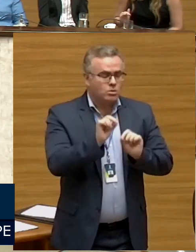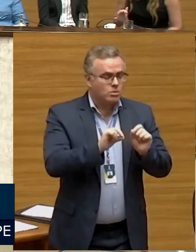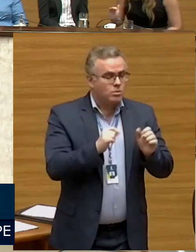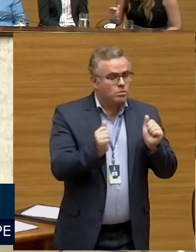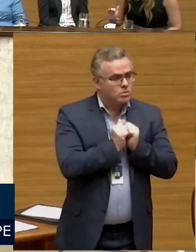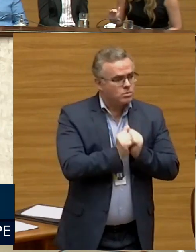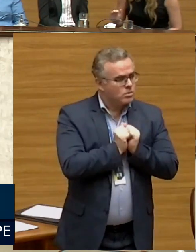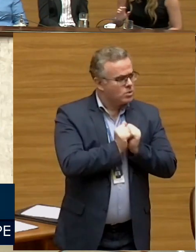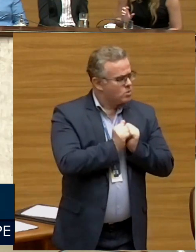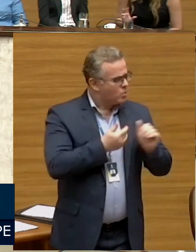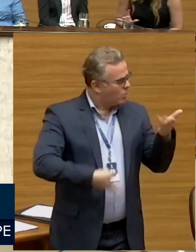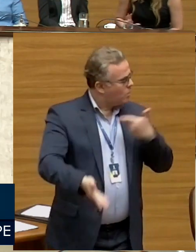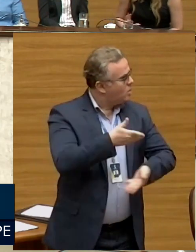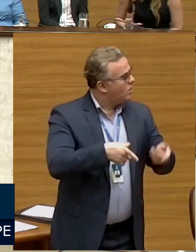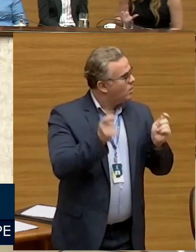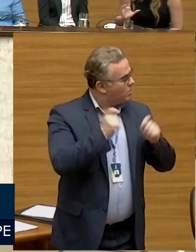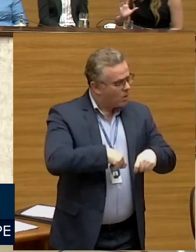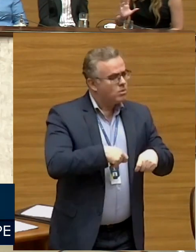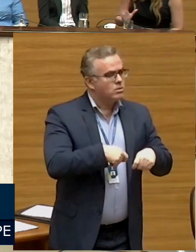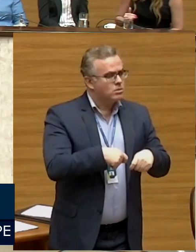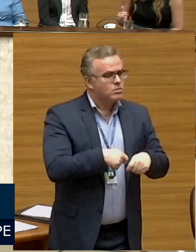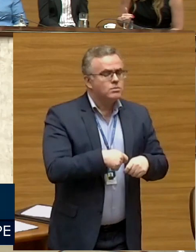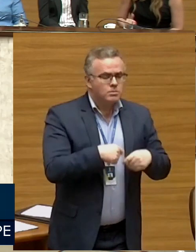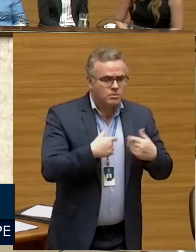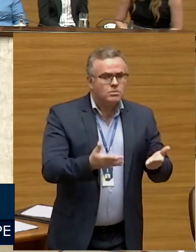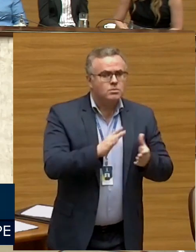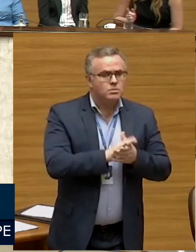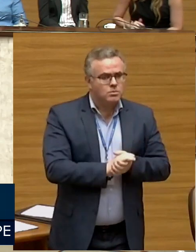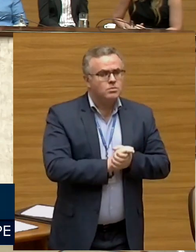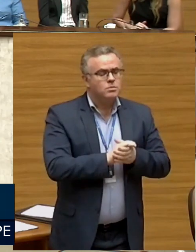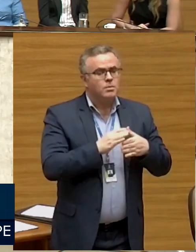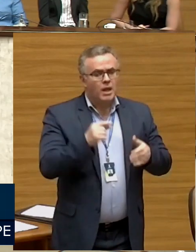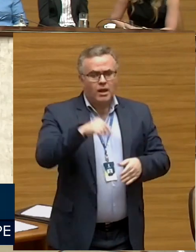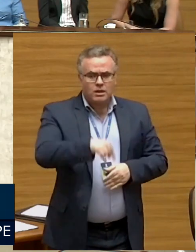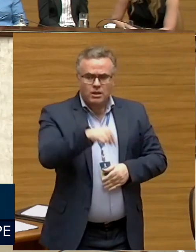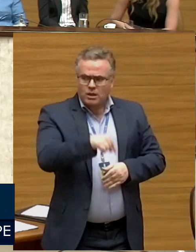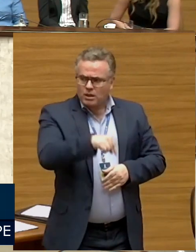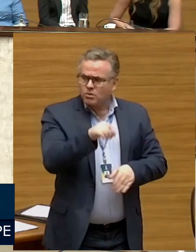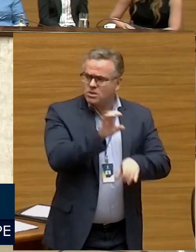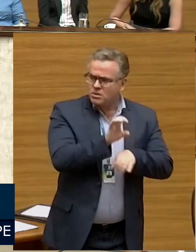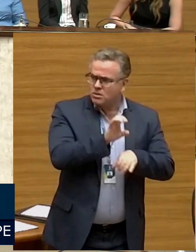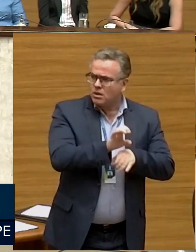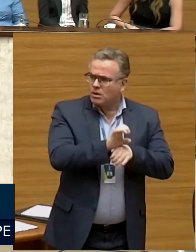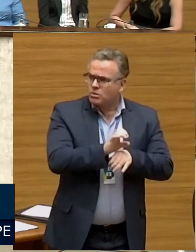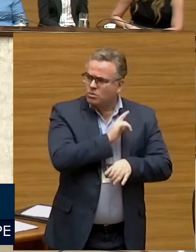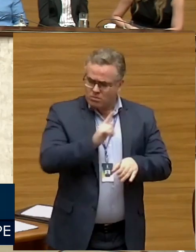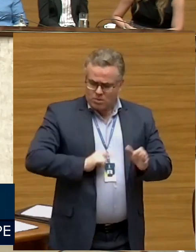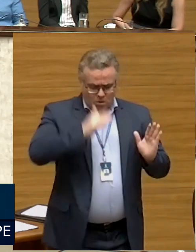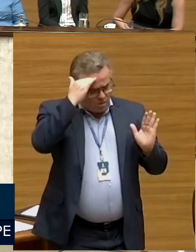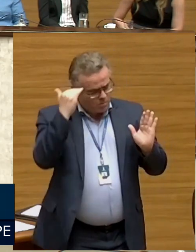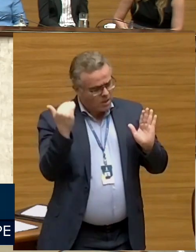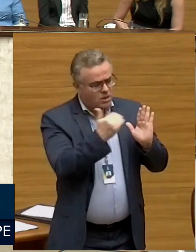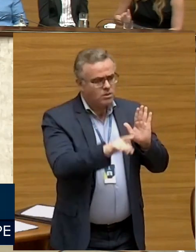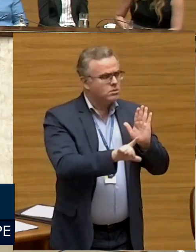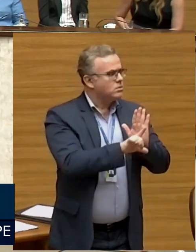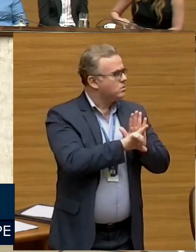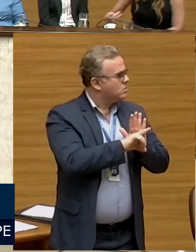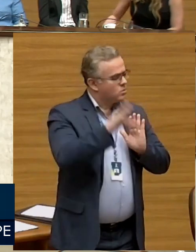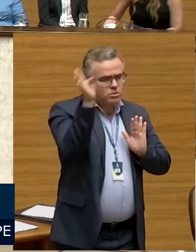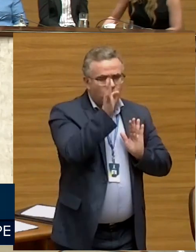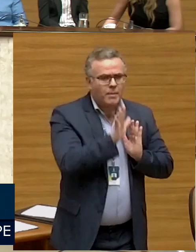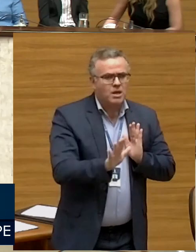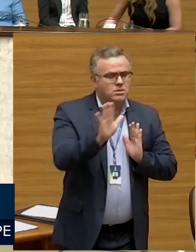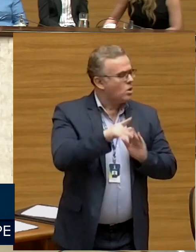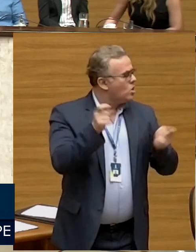juntamente para que a gente possa fazer com que o Estado, né, cumpra a legislação, né, nacional, né, que